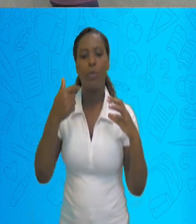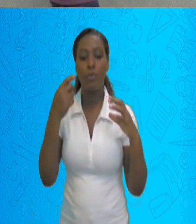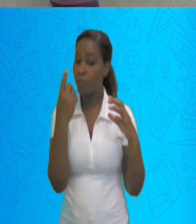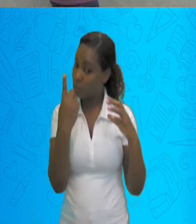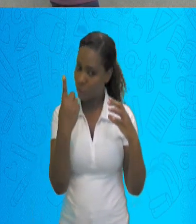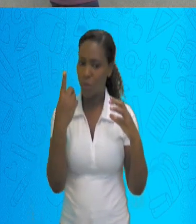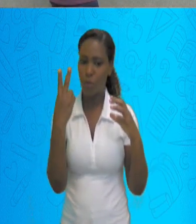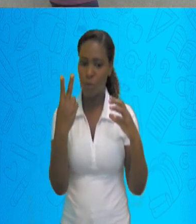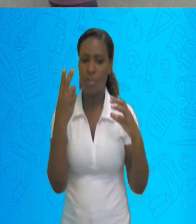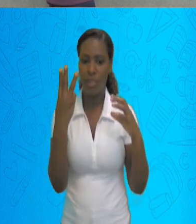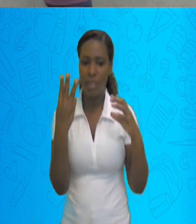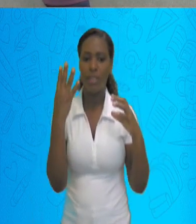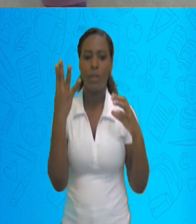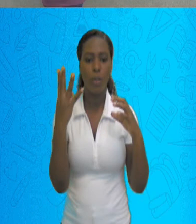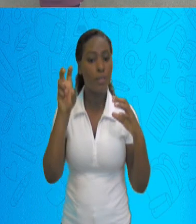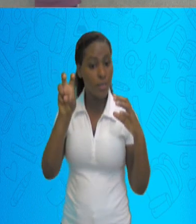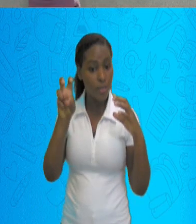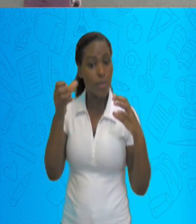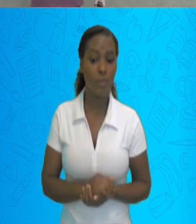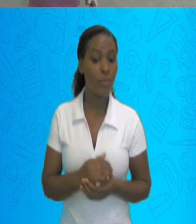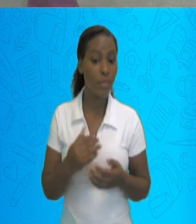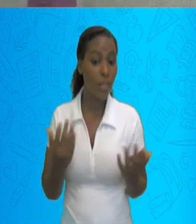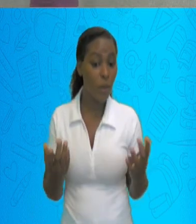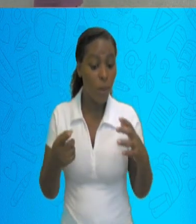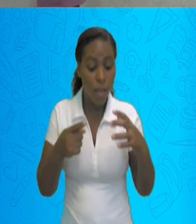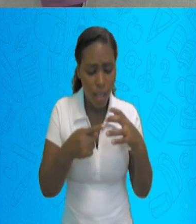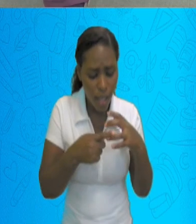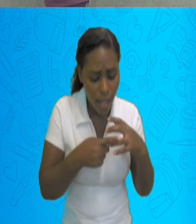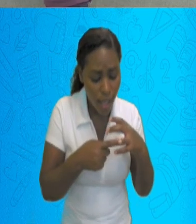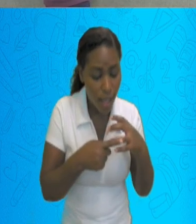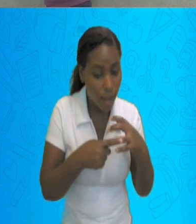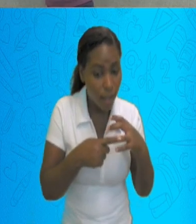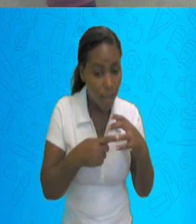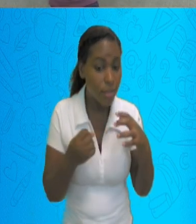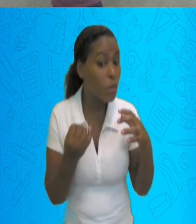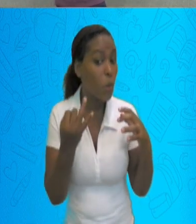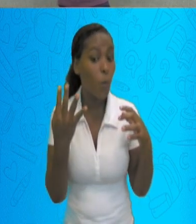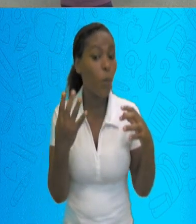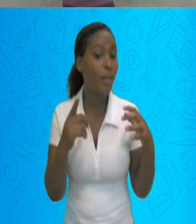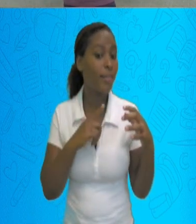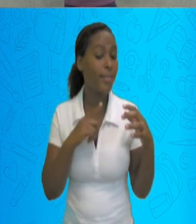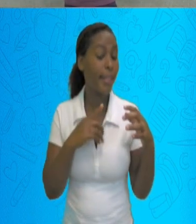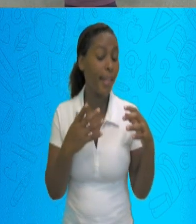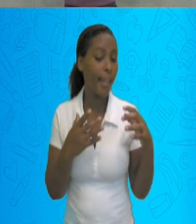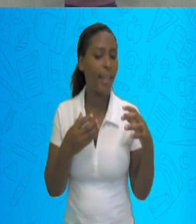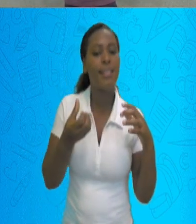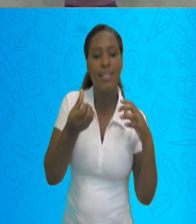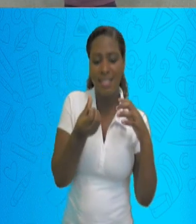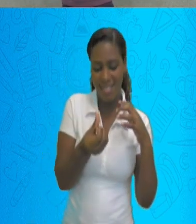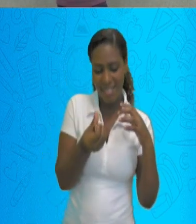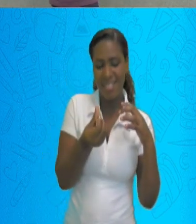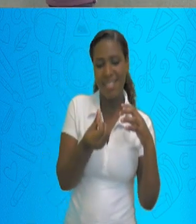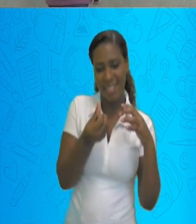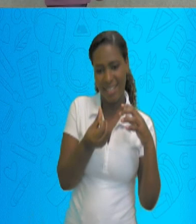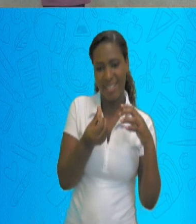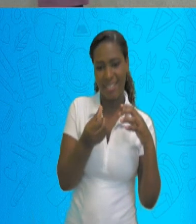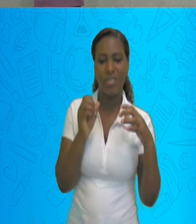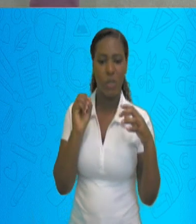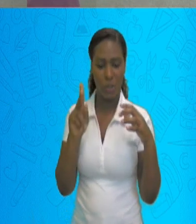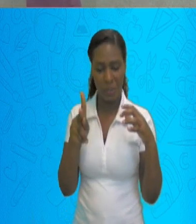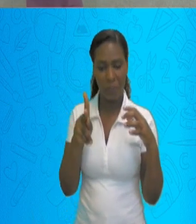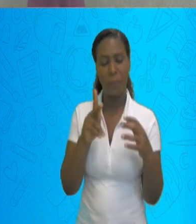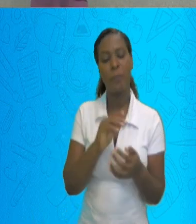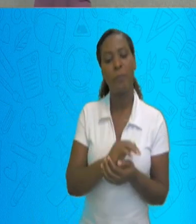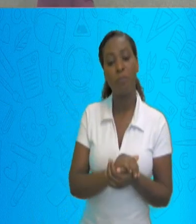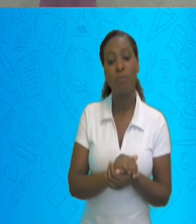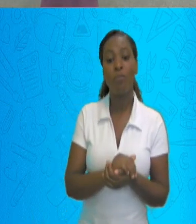5, 6 segmentos de retas. Então, quantas arestas nós temos? 6 arestas.